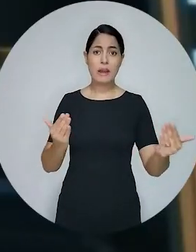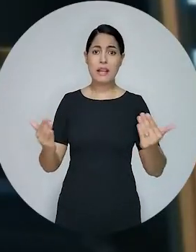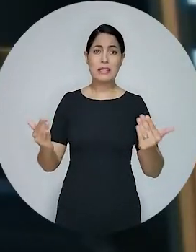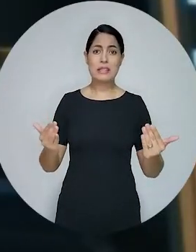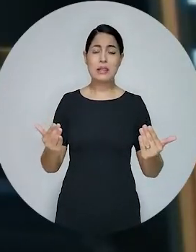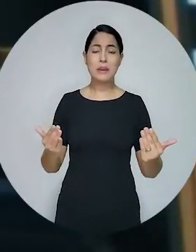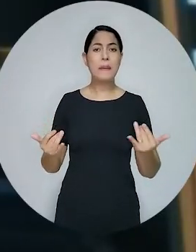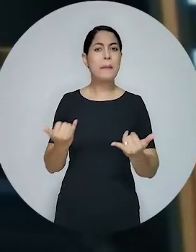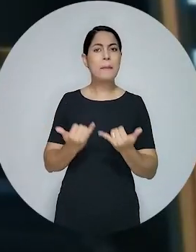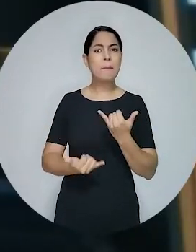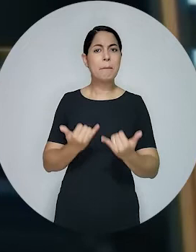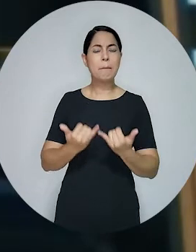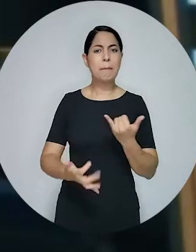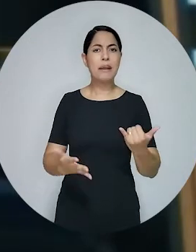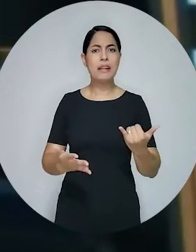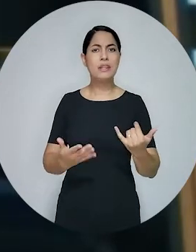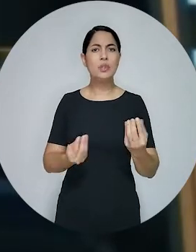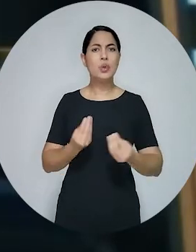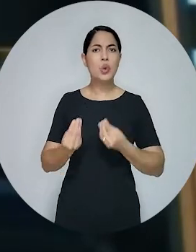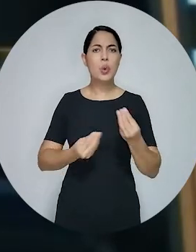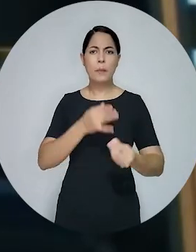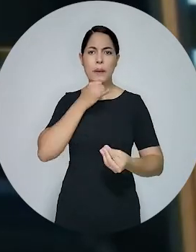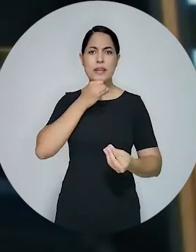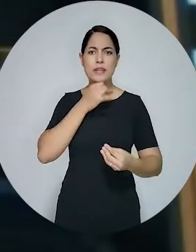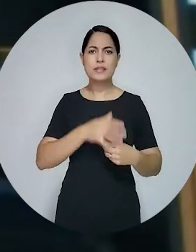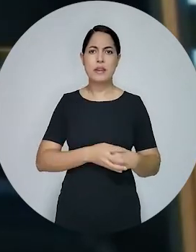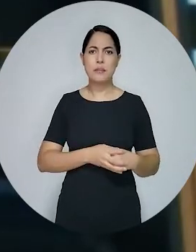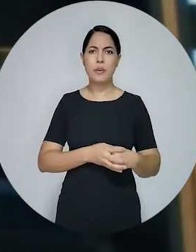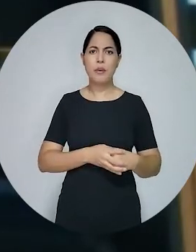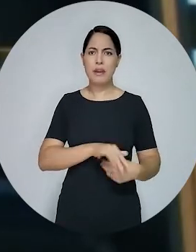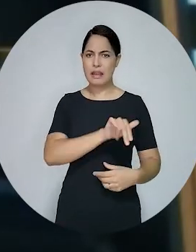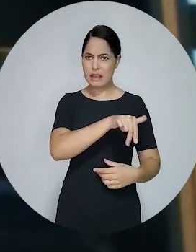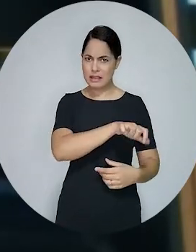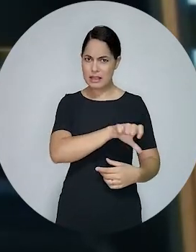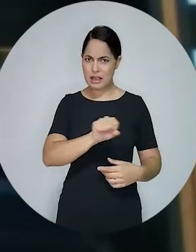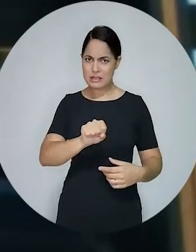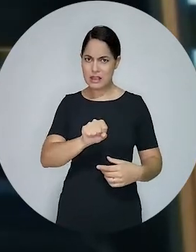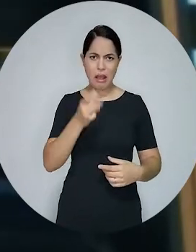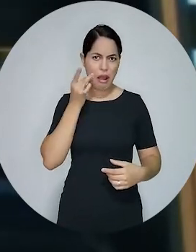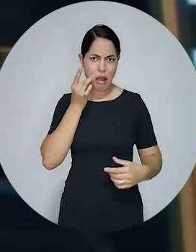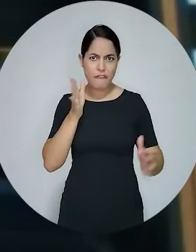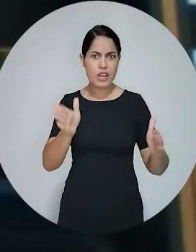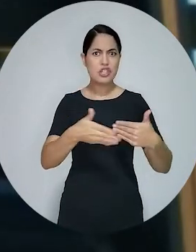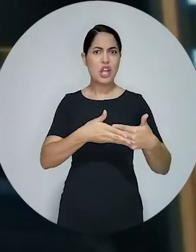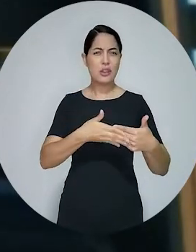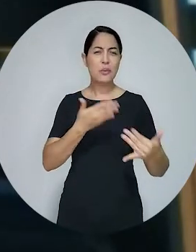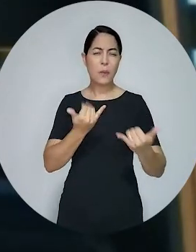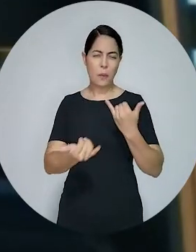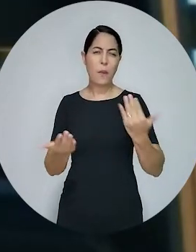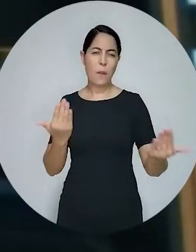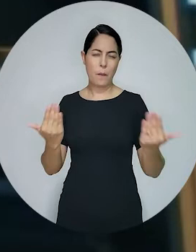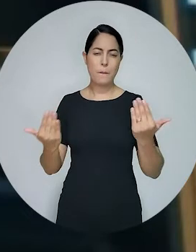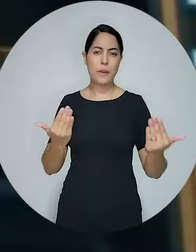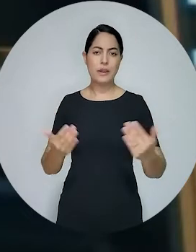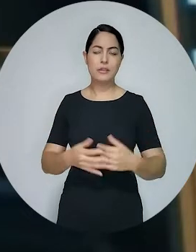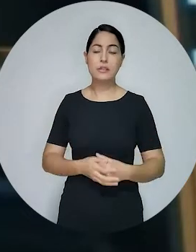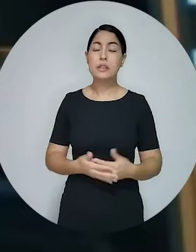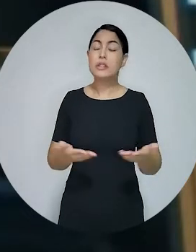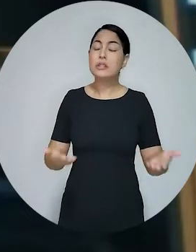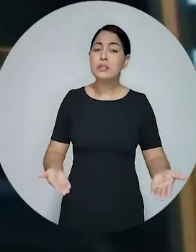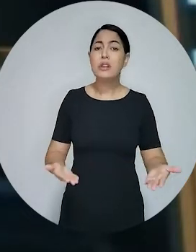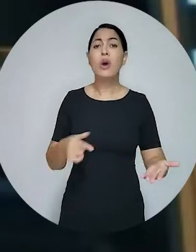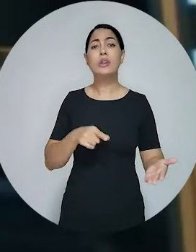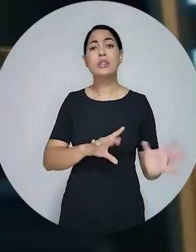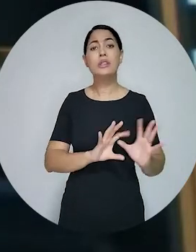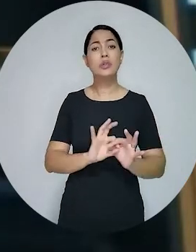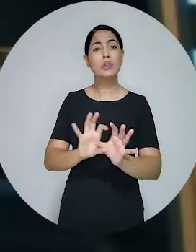uma comparação, é como as agências da Previdência Social estivessem fechadas, com suas portas cerradas. Por isso é muito importante a